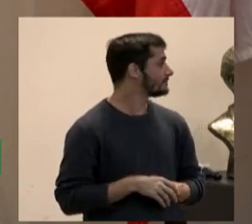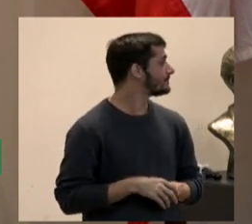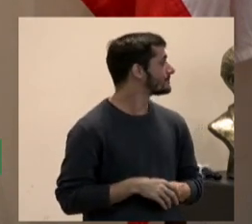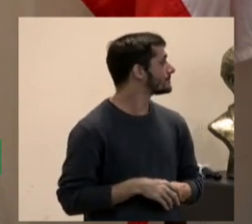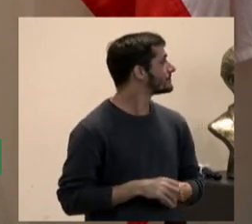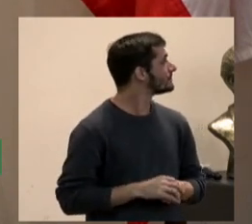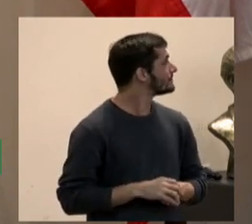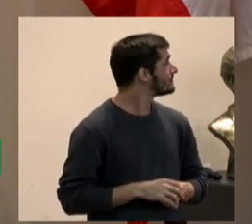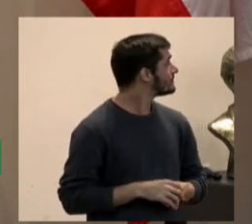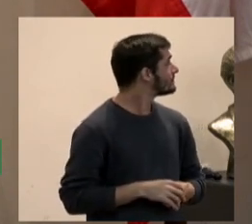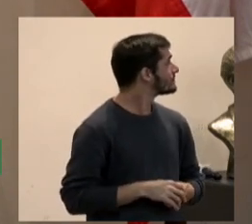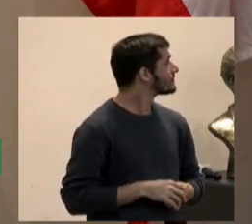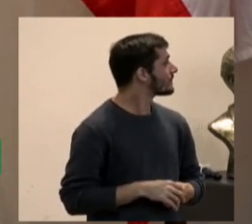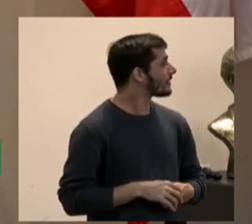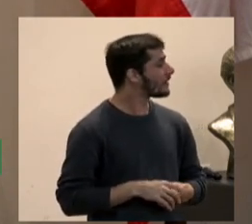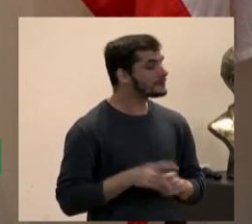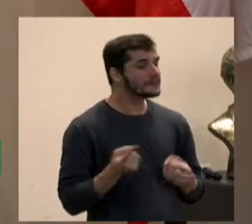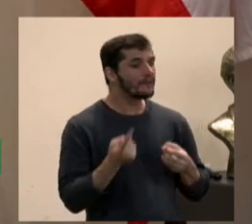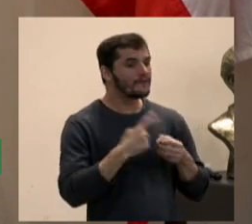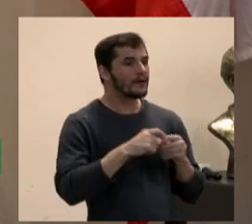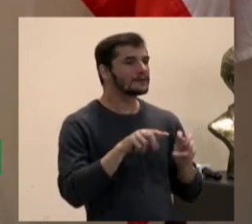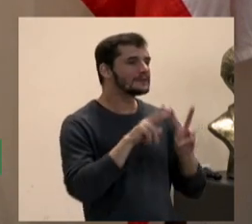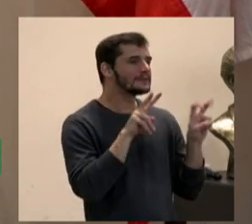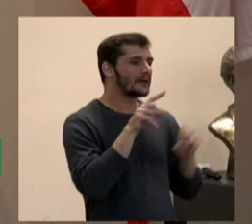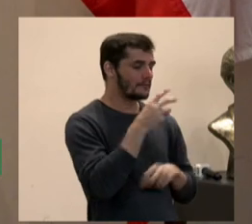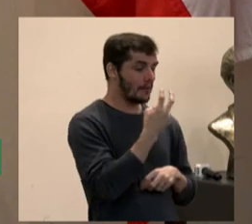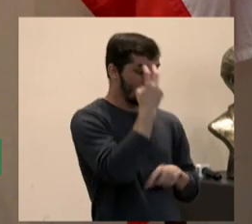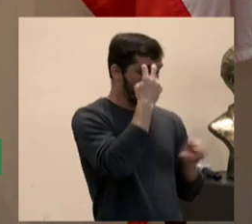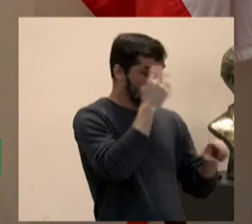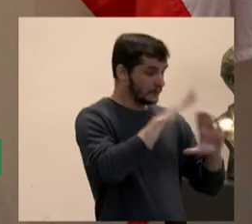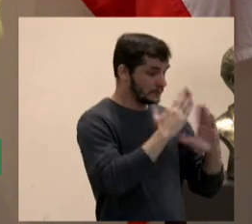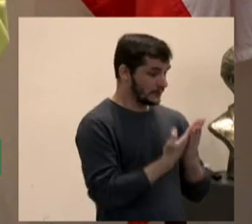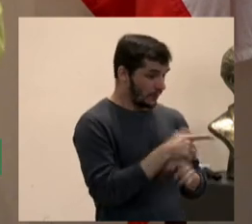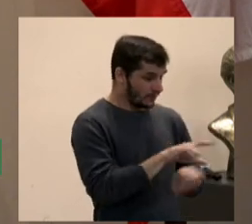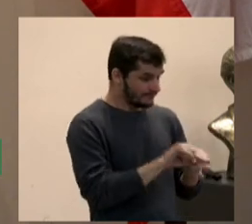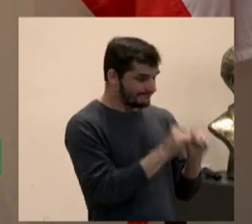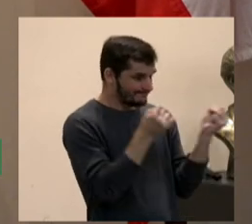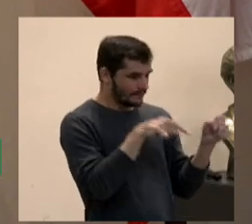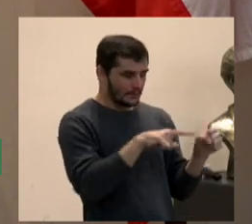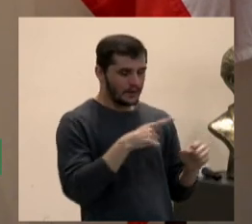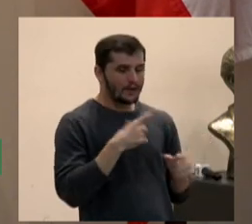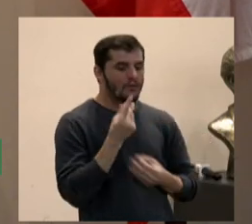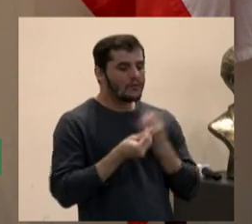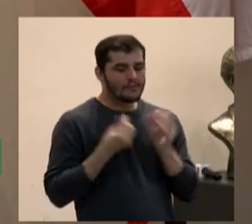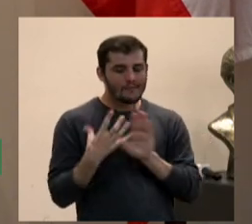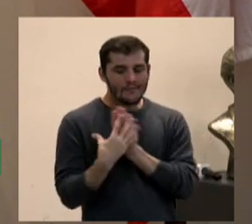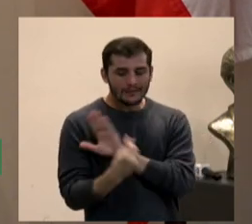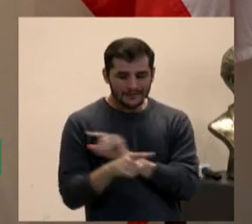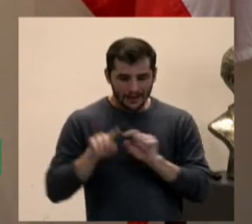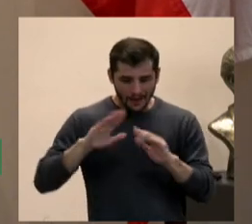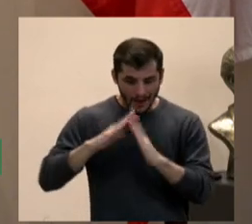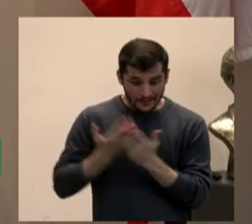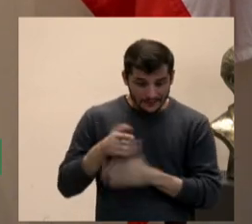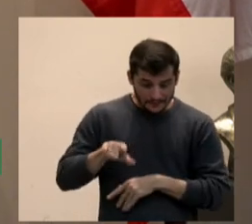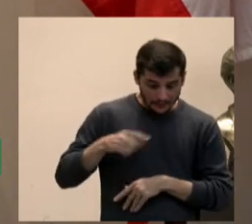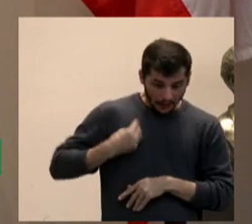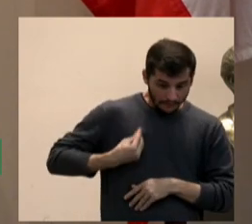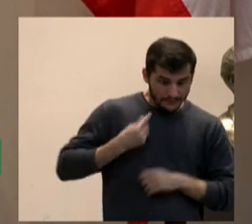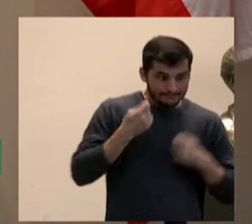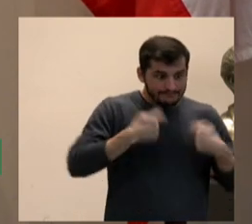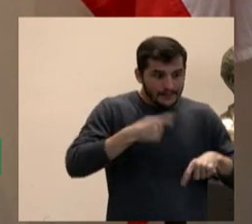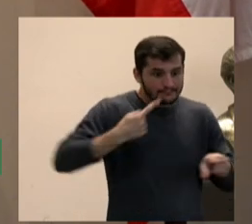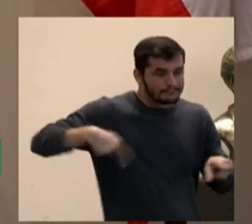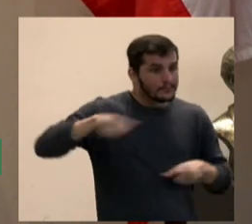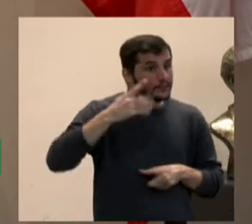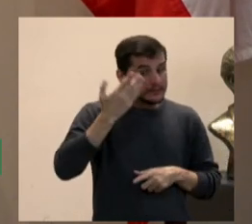queria voltar na questão da cultura escolar, de romper o modelo. Isso é para nós, da escola. Nós precisamos entender que a